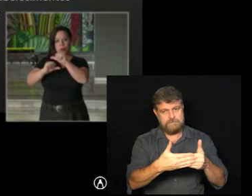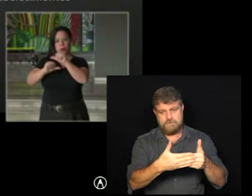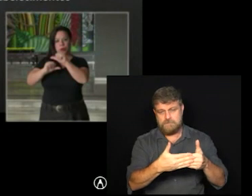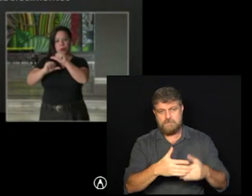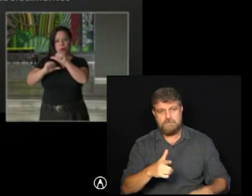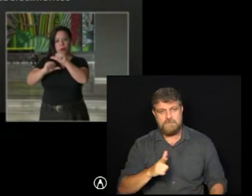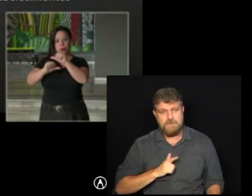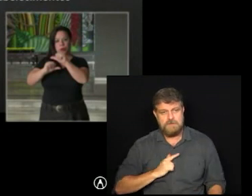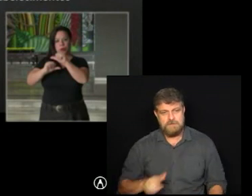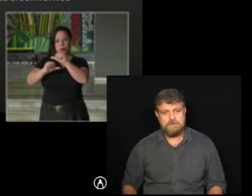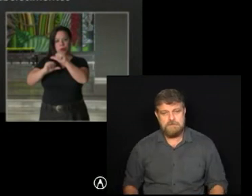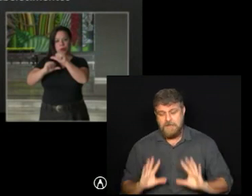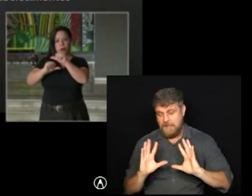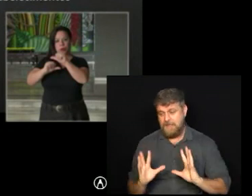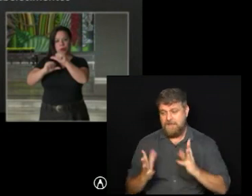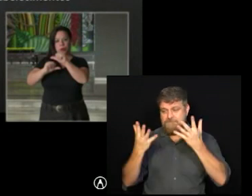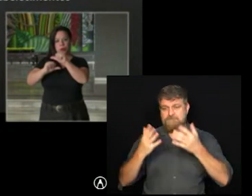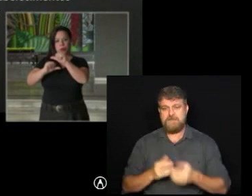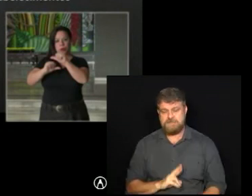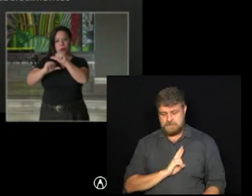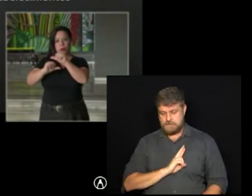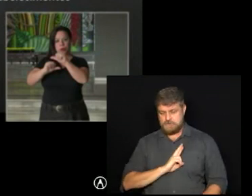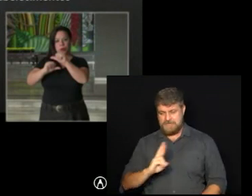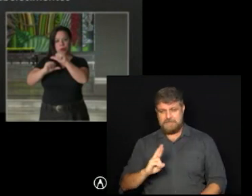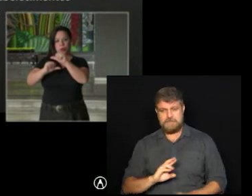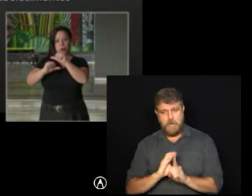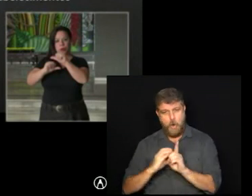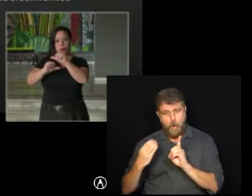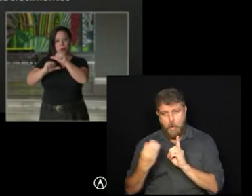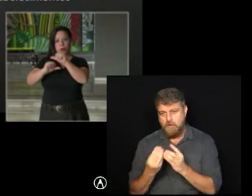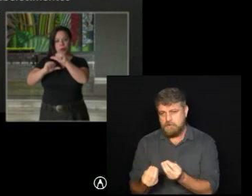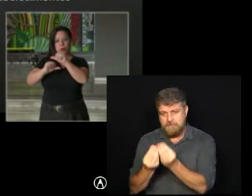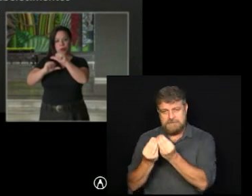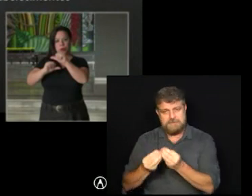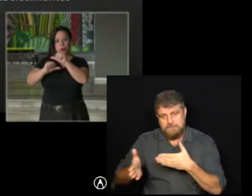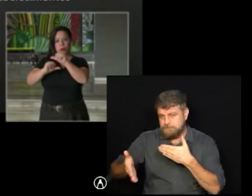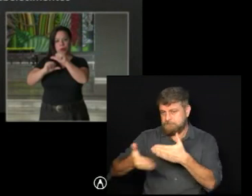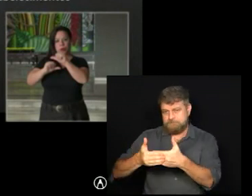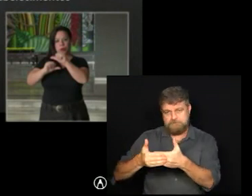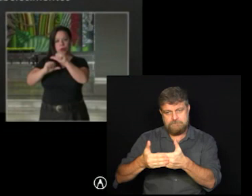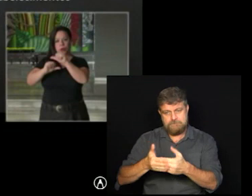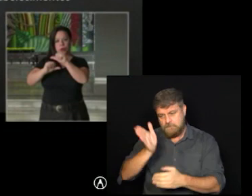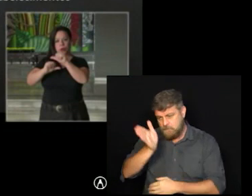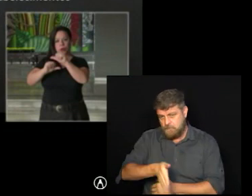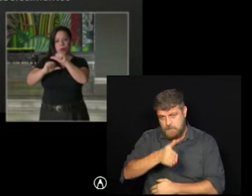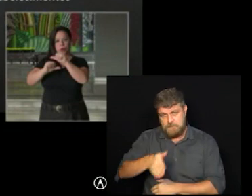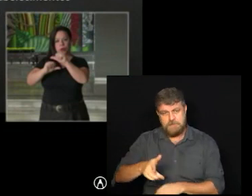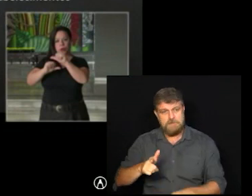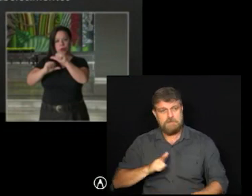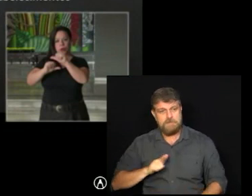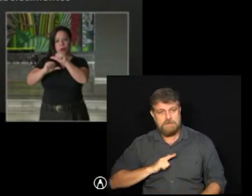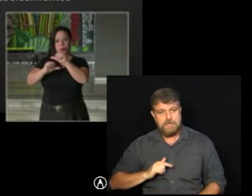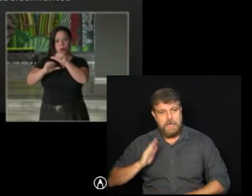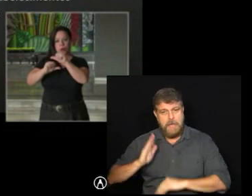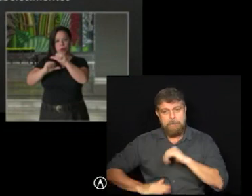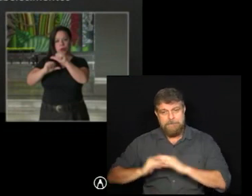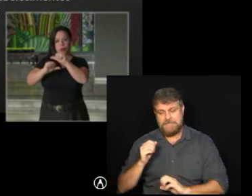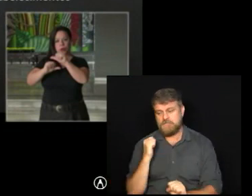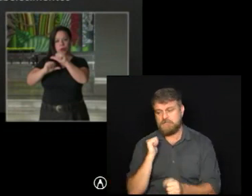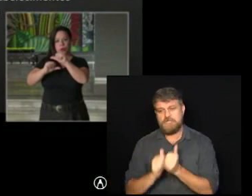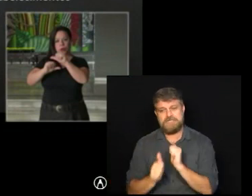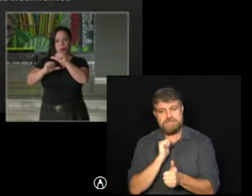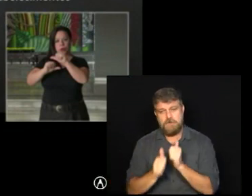funcionar, celebrações religiosas coletivas não podem acontecer, atividades